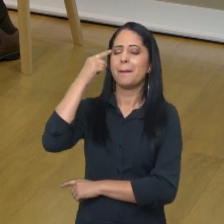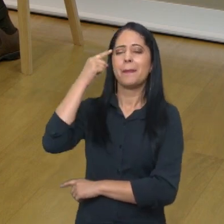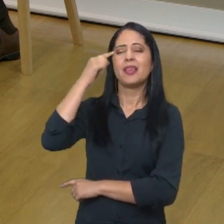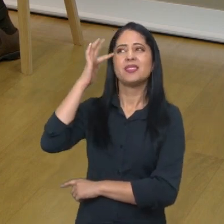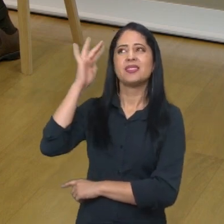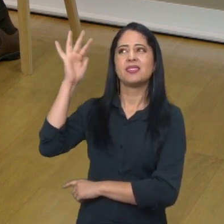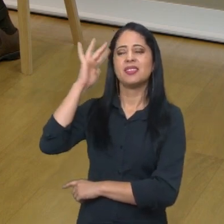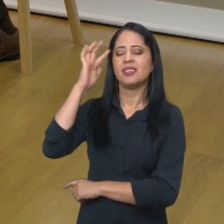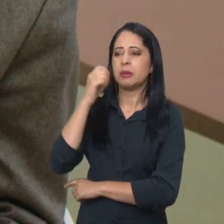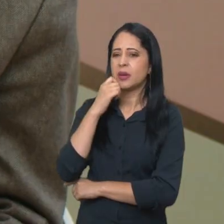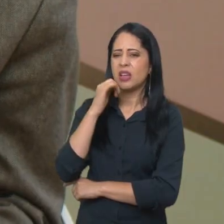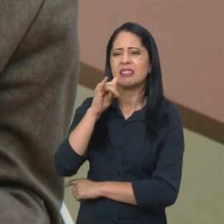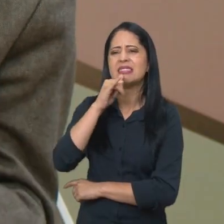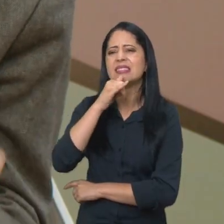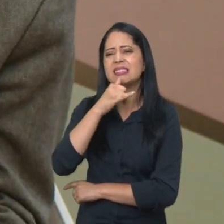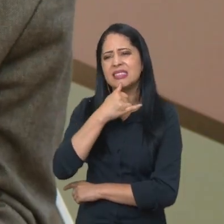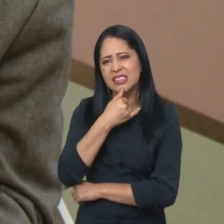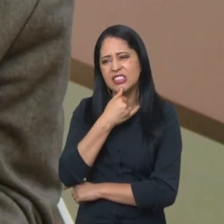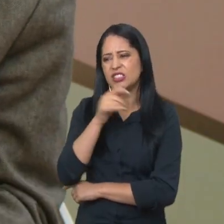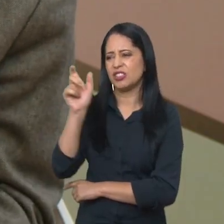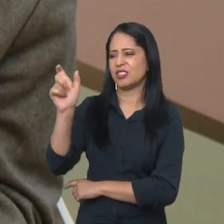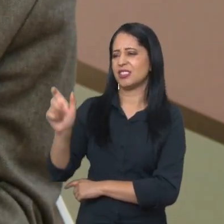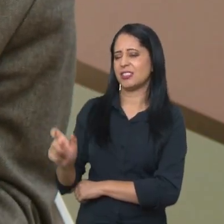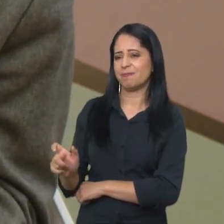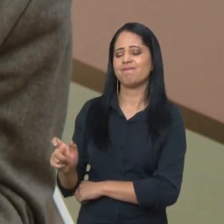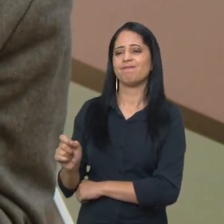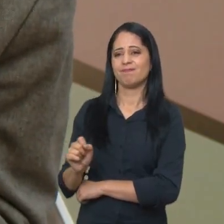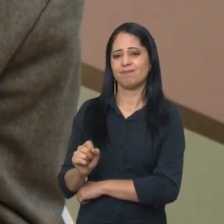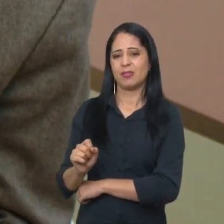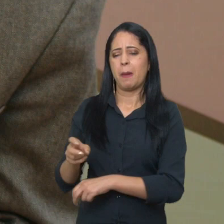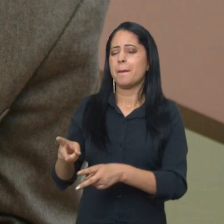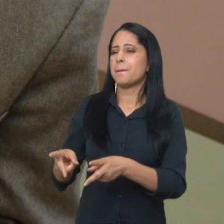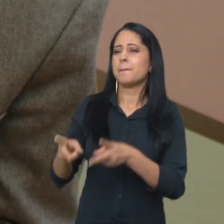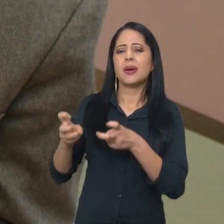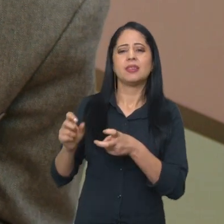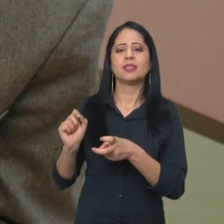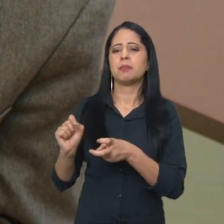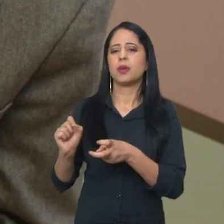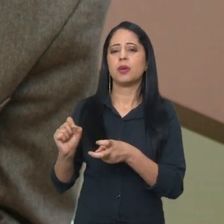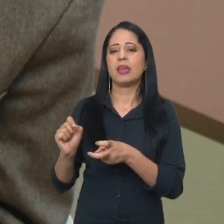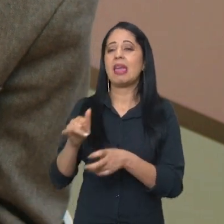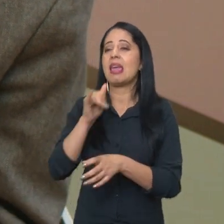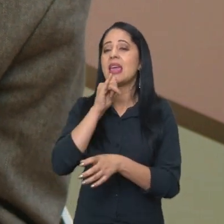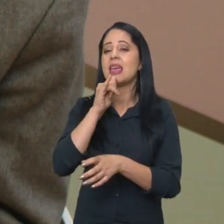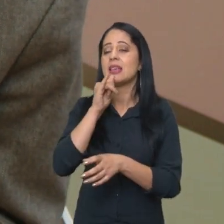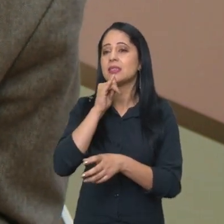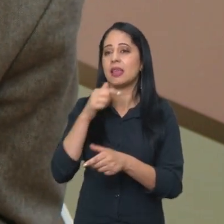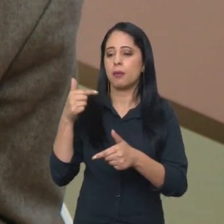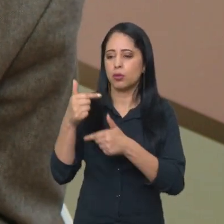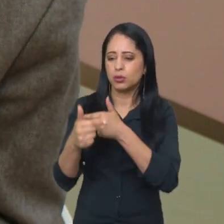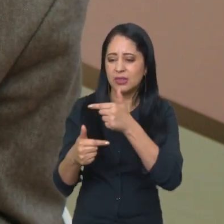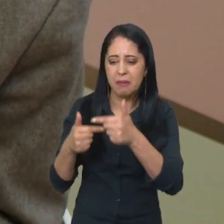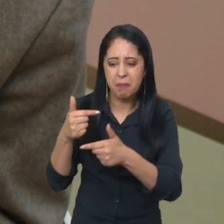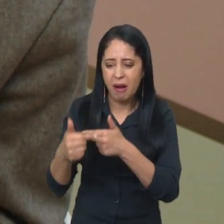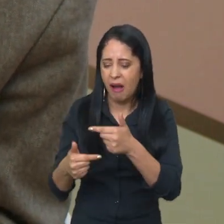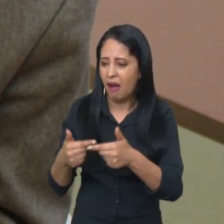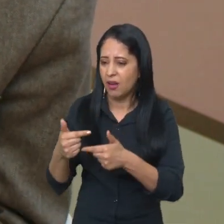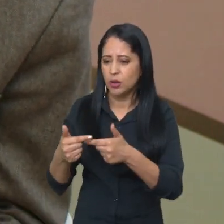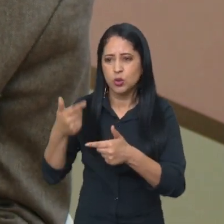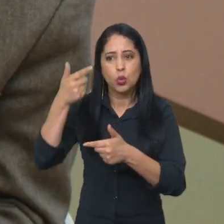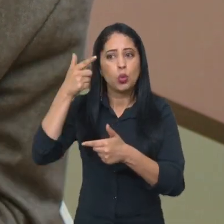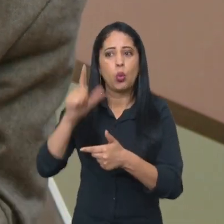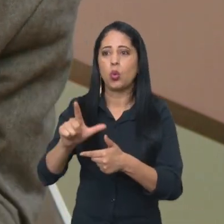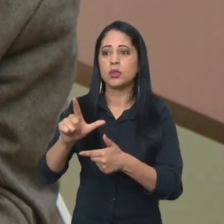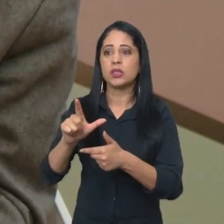é triste você viver isso, né? Você perceber, por exemplo, o desempenho no trabalho,